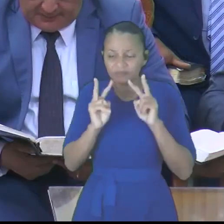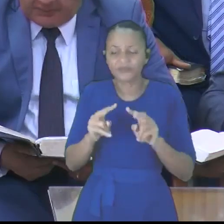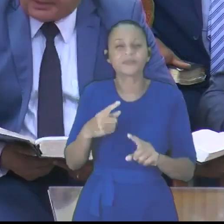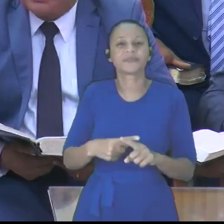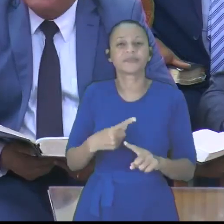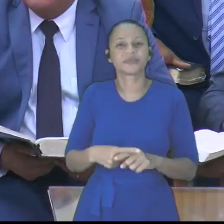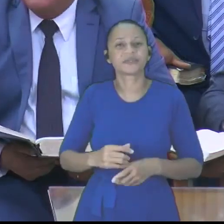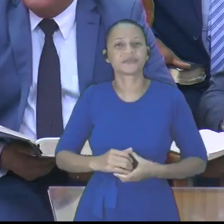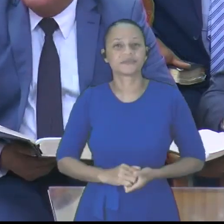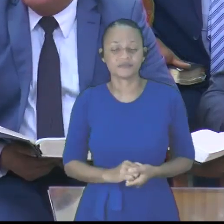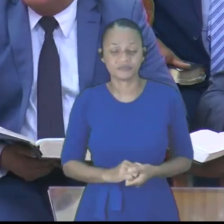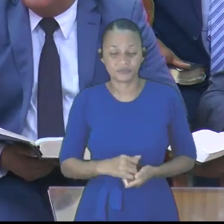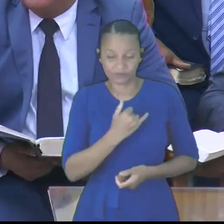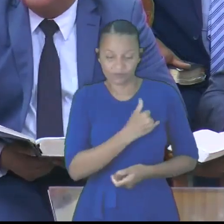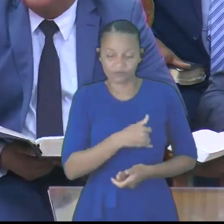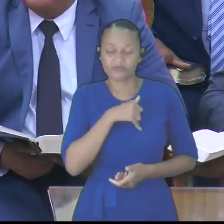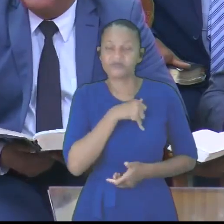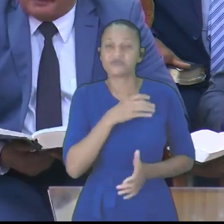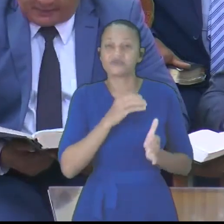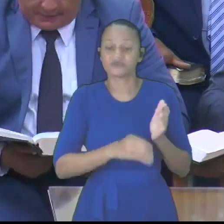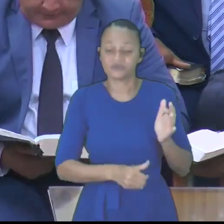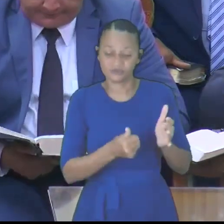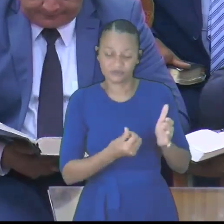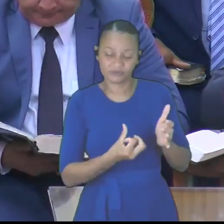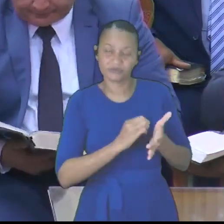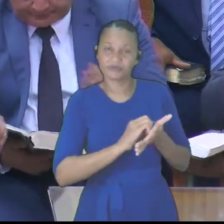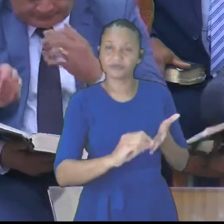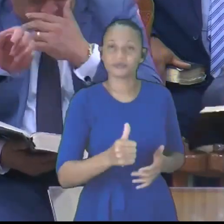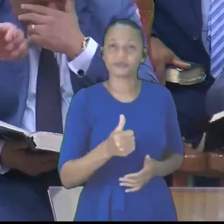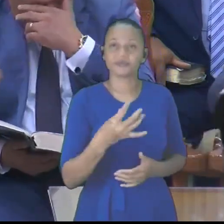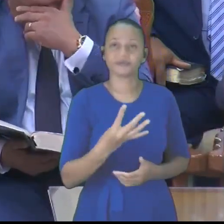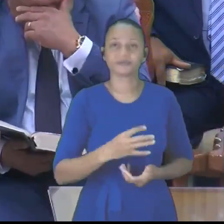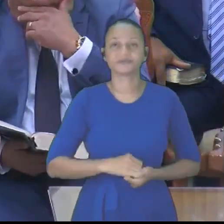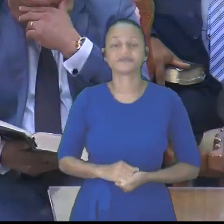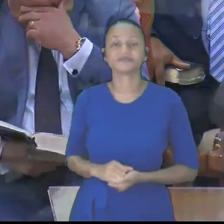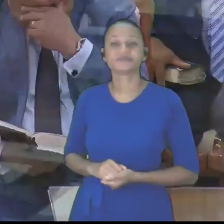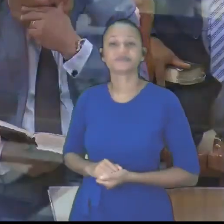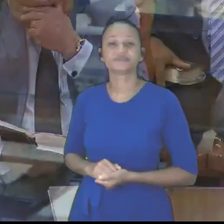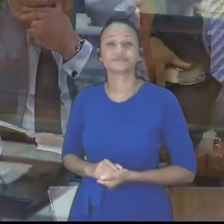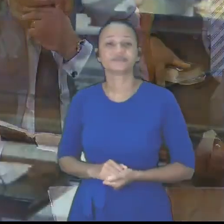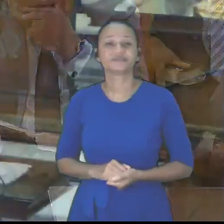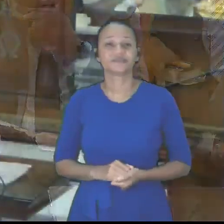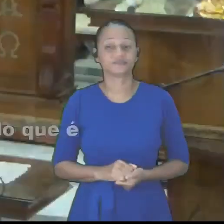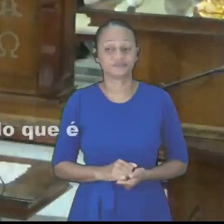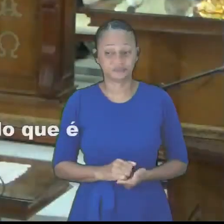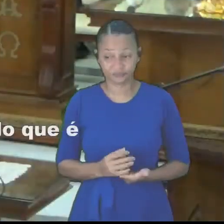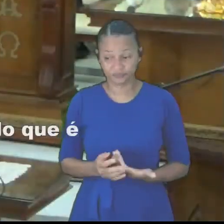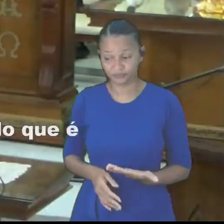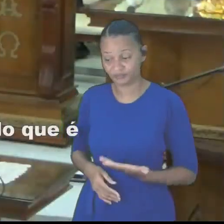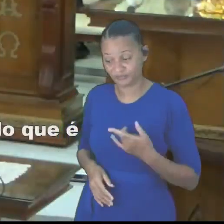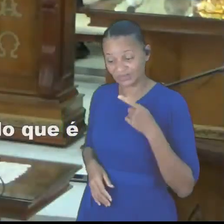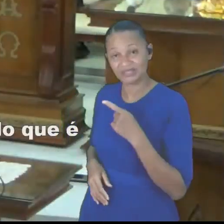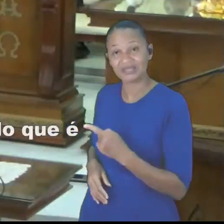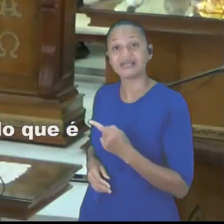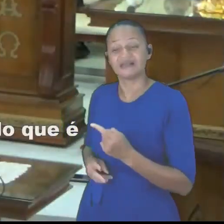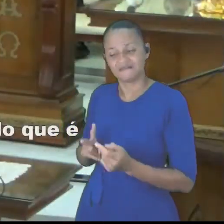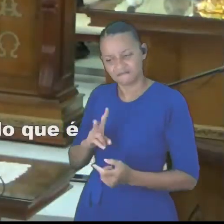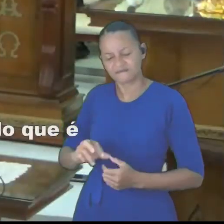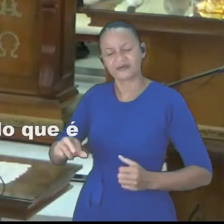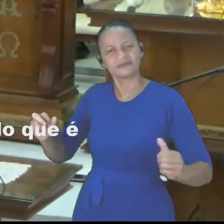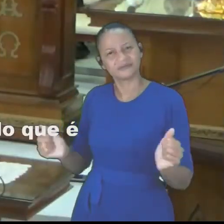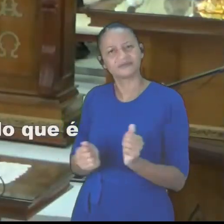São João 16 e 14. São João 16 e 14. ele me